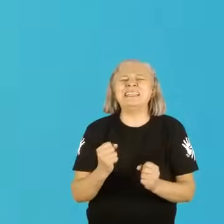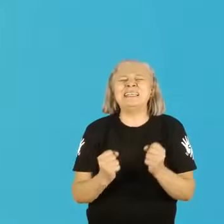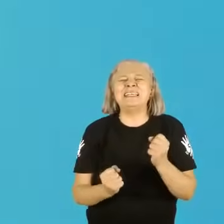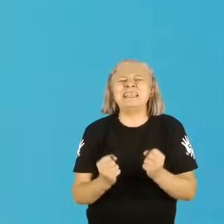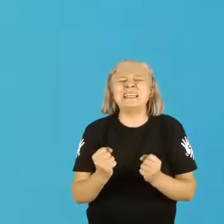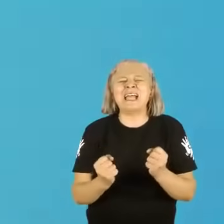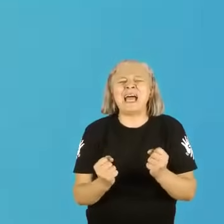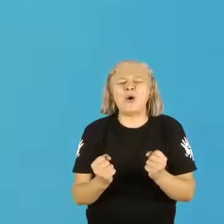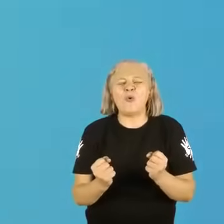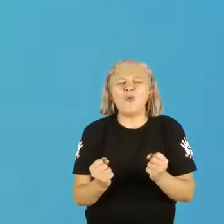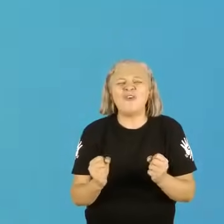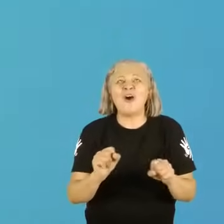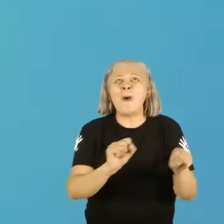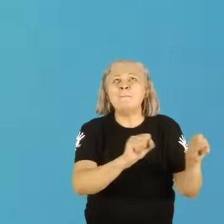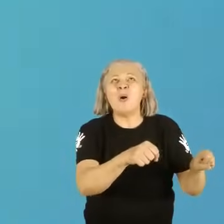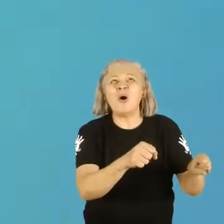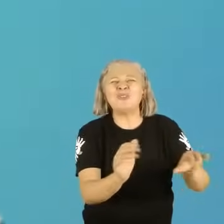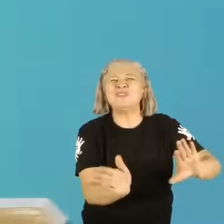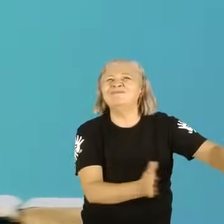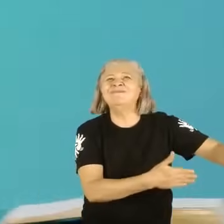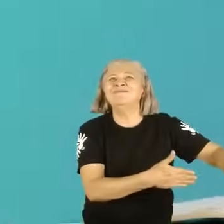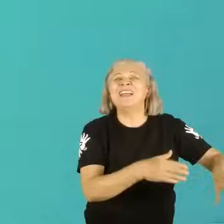fácil.